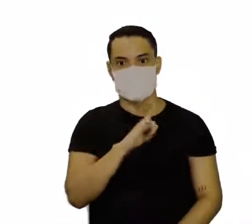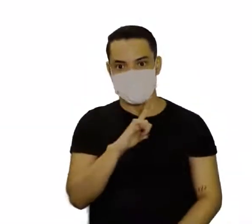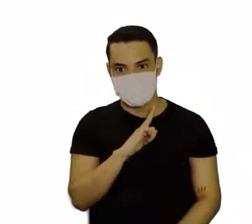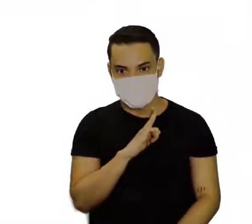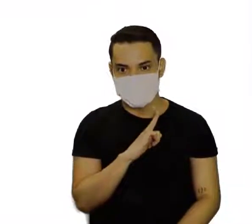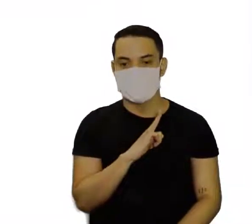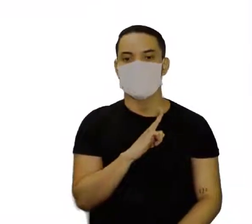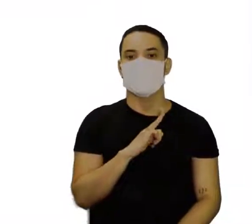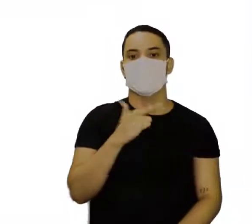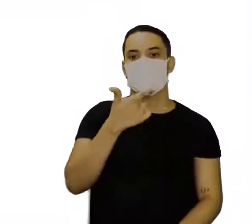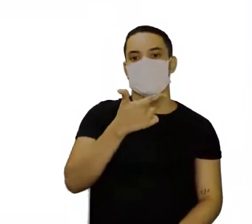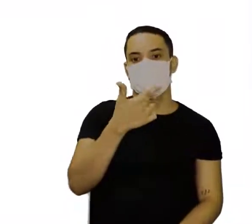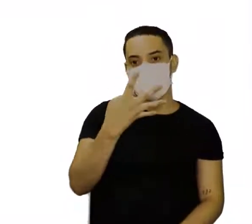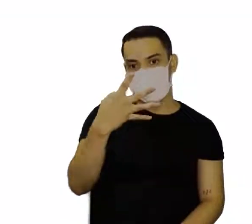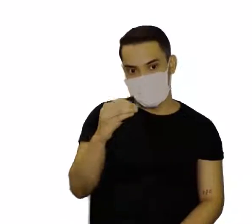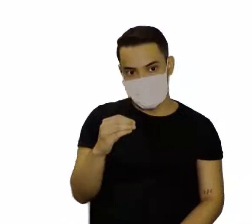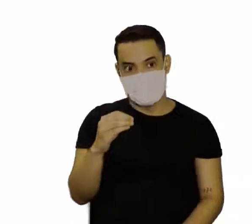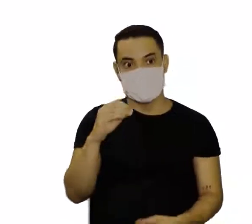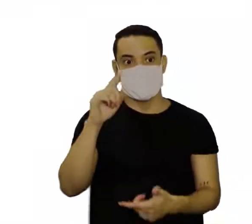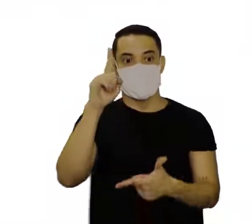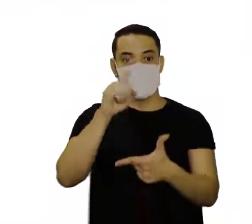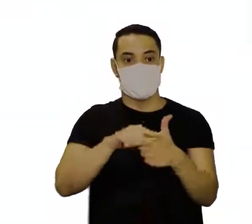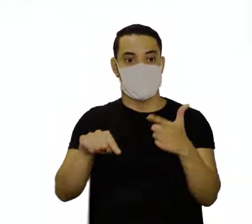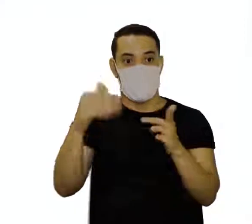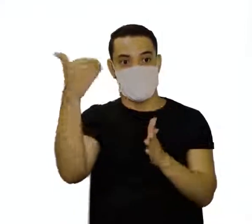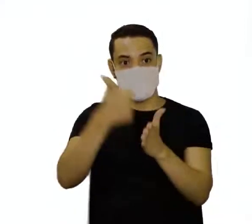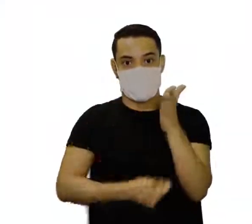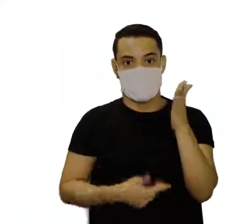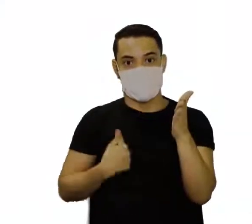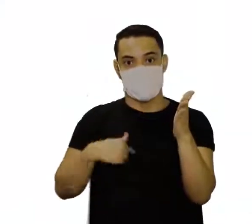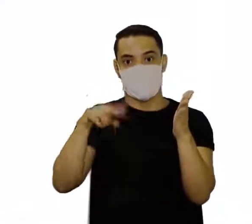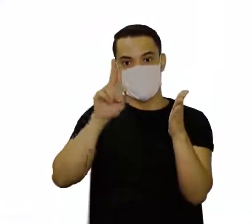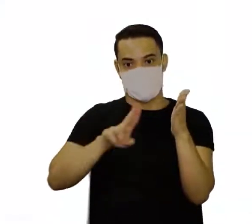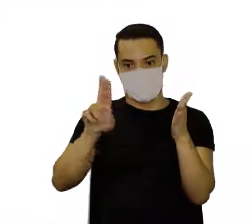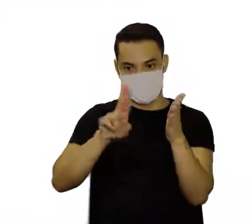né? 60 volts. Aí a metade da que nós utilizamos, né?